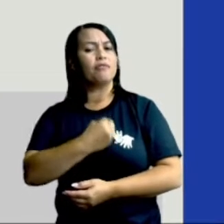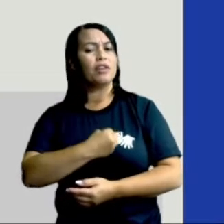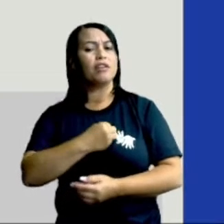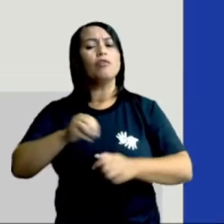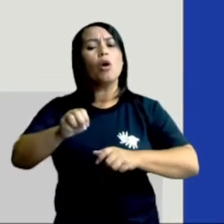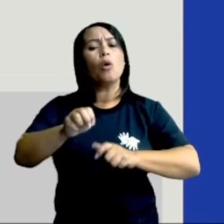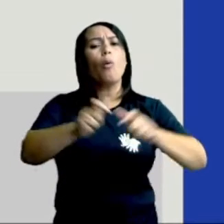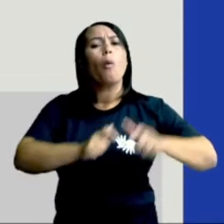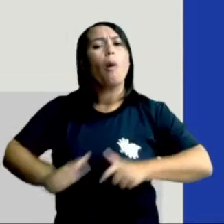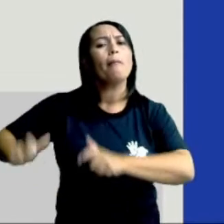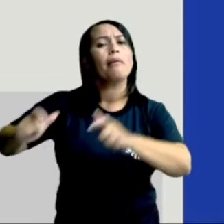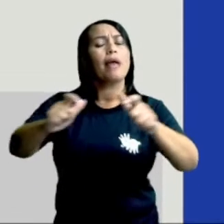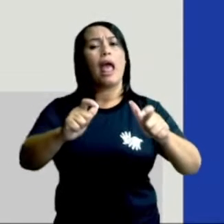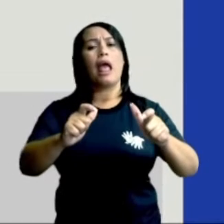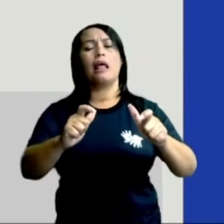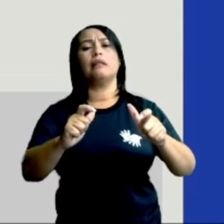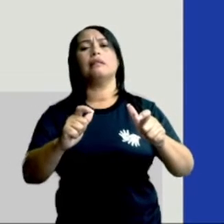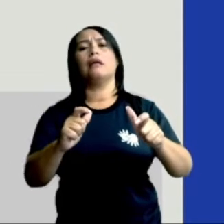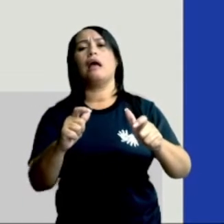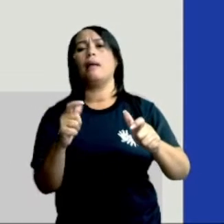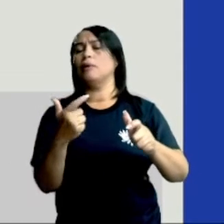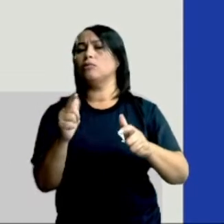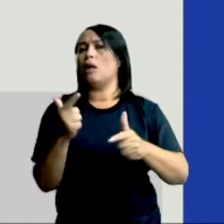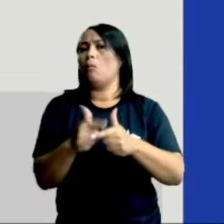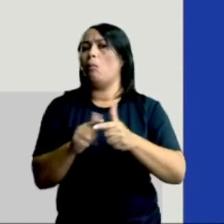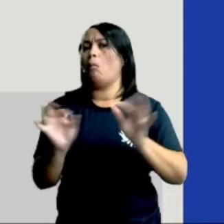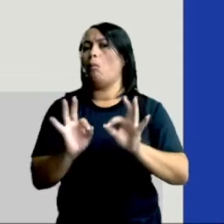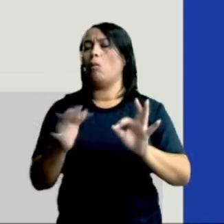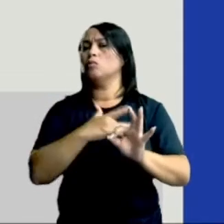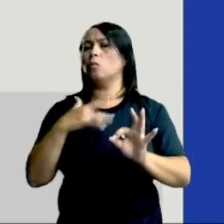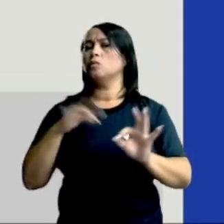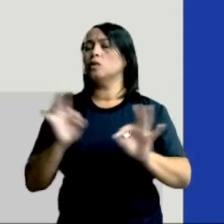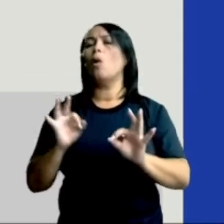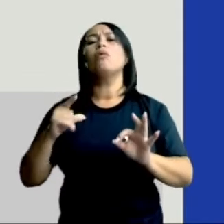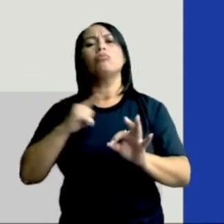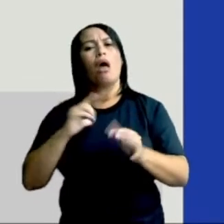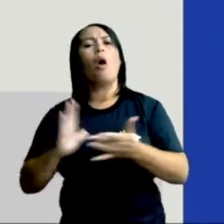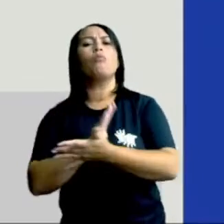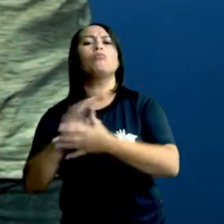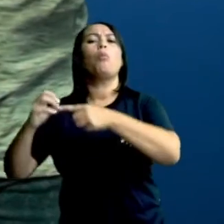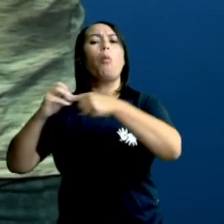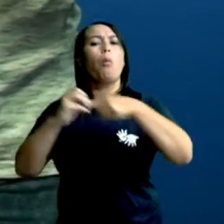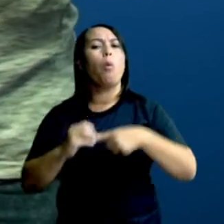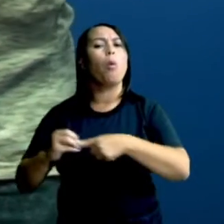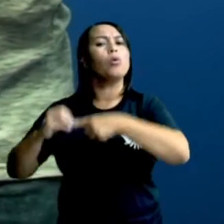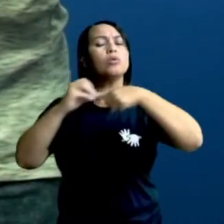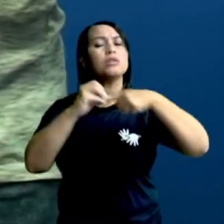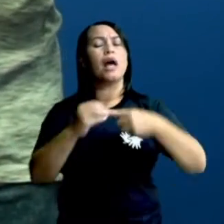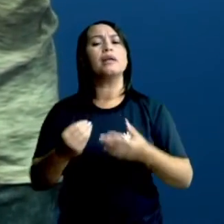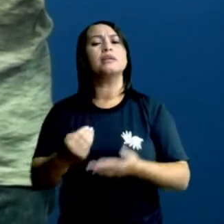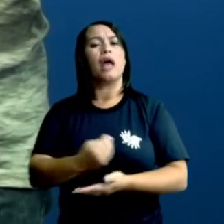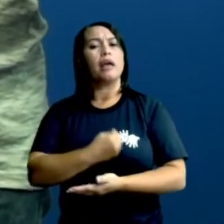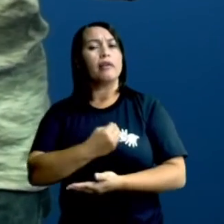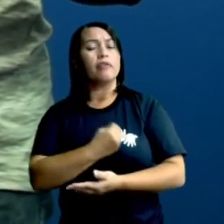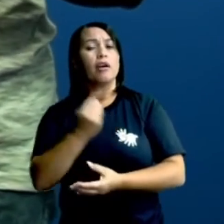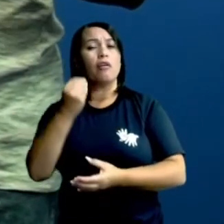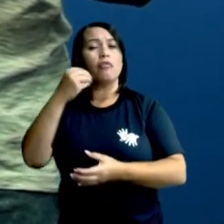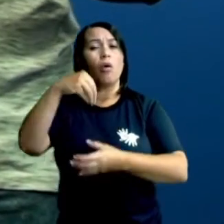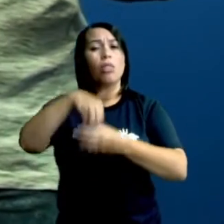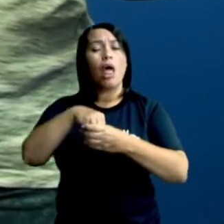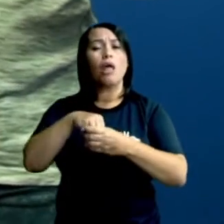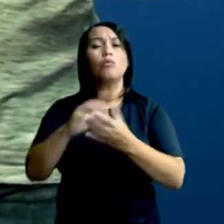ambiente, e não causam mal algum aos seres humanos. Também existem protozoários que vivem dentro de